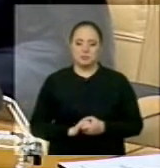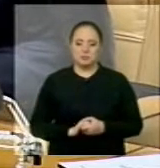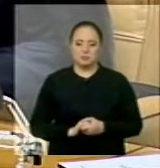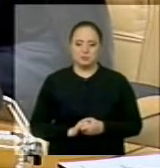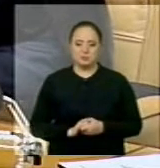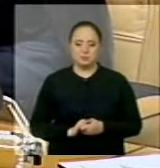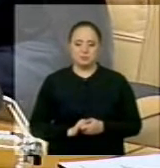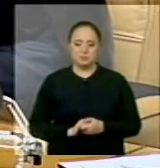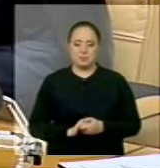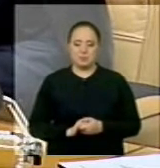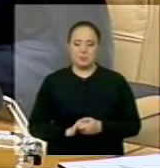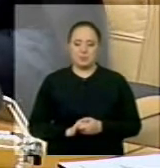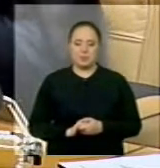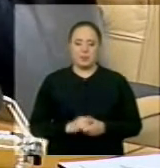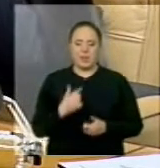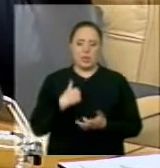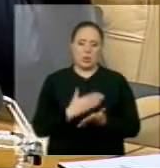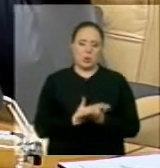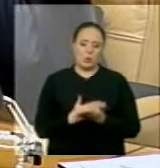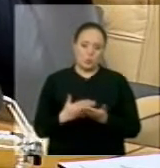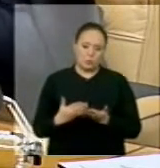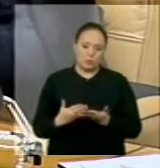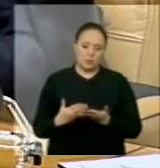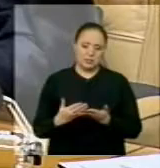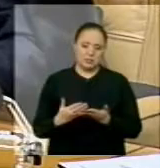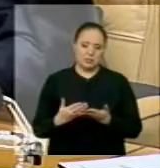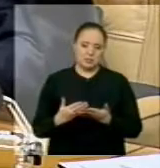principio, senhora Presidente, eminentes pares,